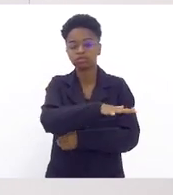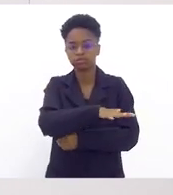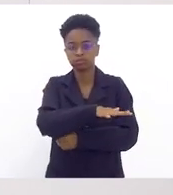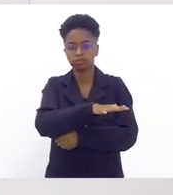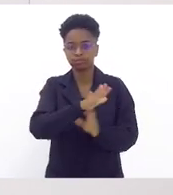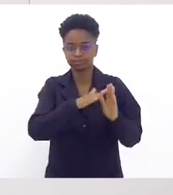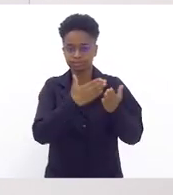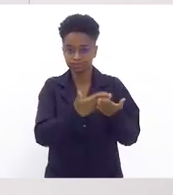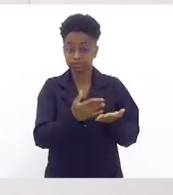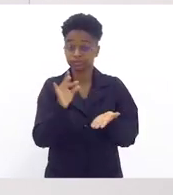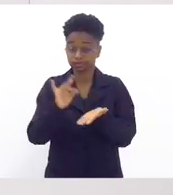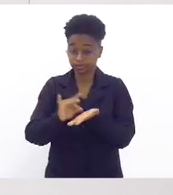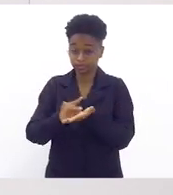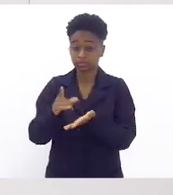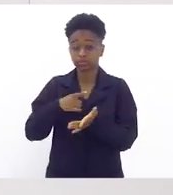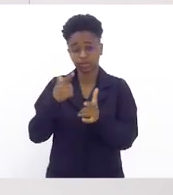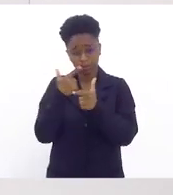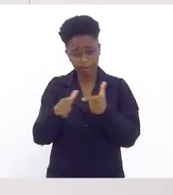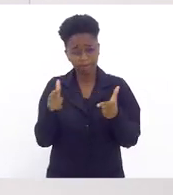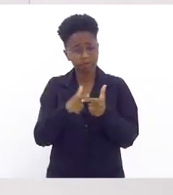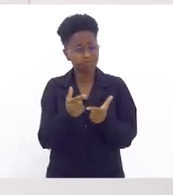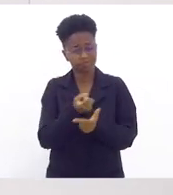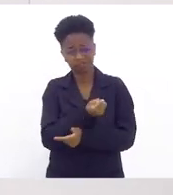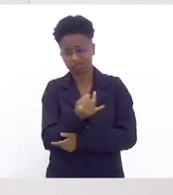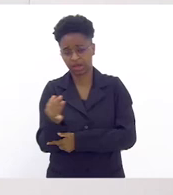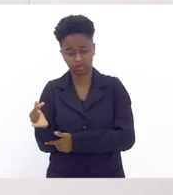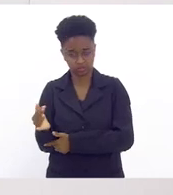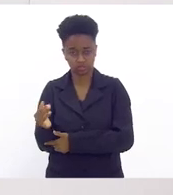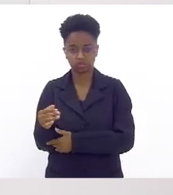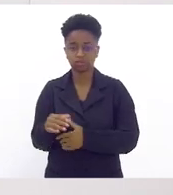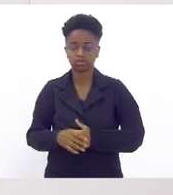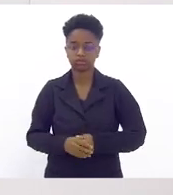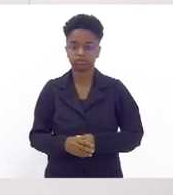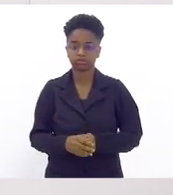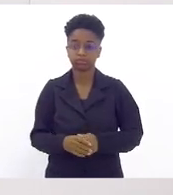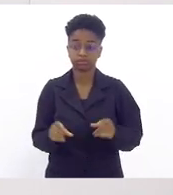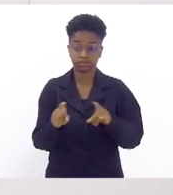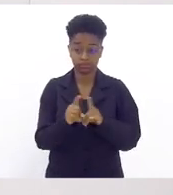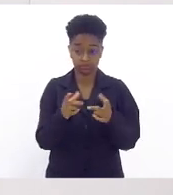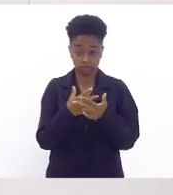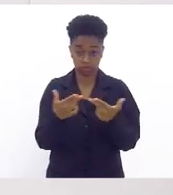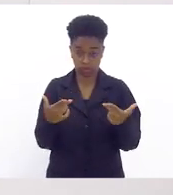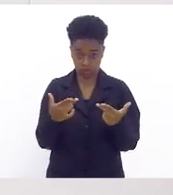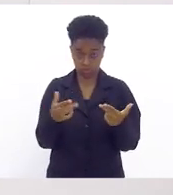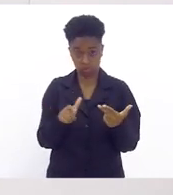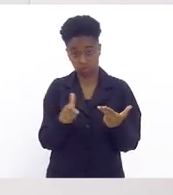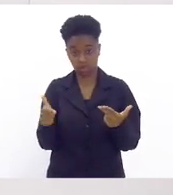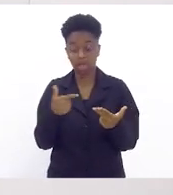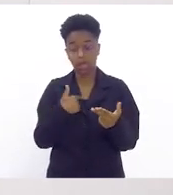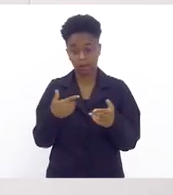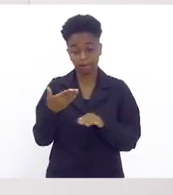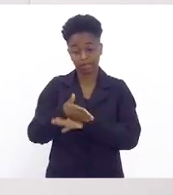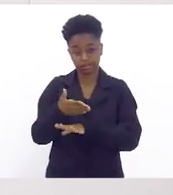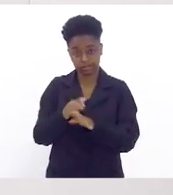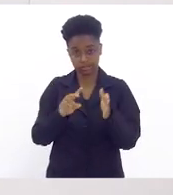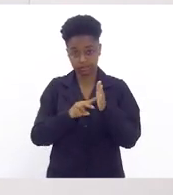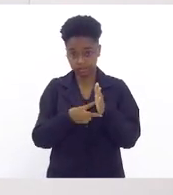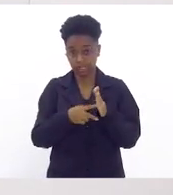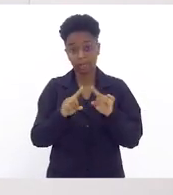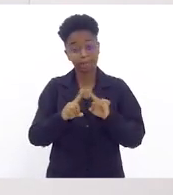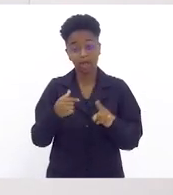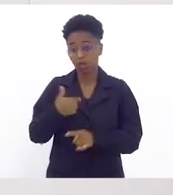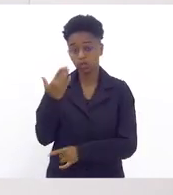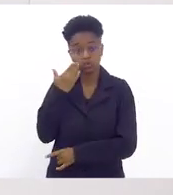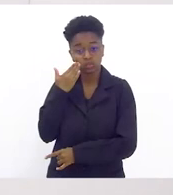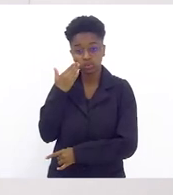estão realmente sofrendo vários problemas e uma coisa eu faço parte do sindicato e eu não estava sabendo